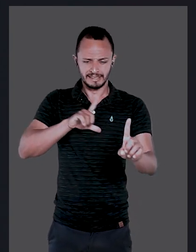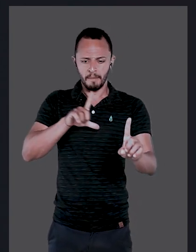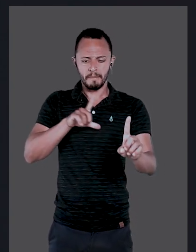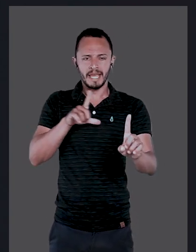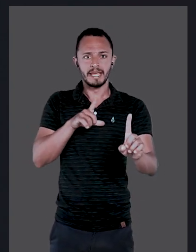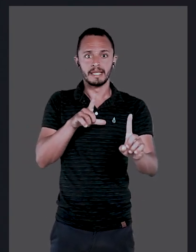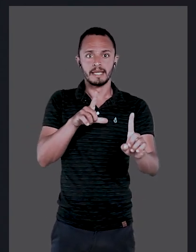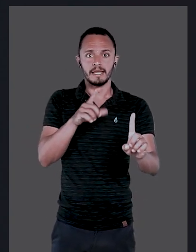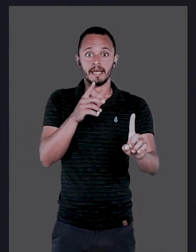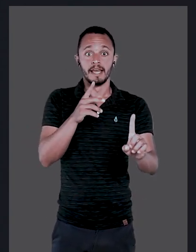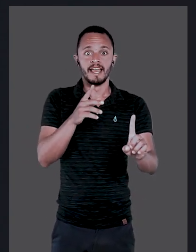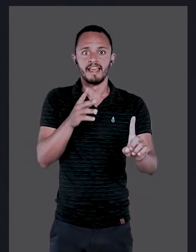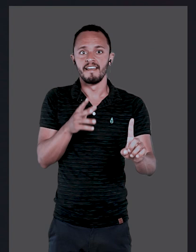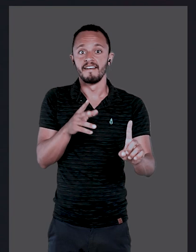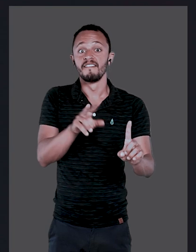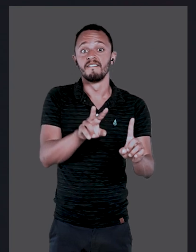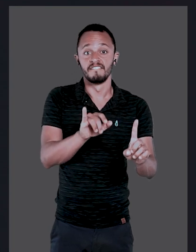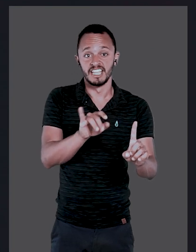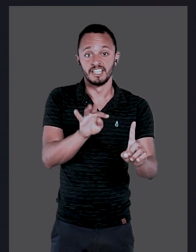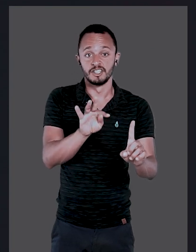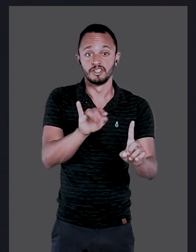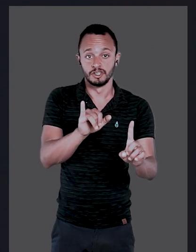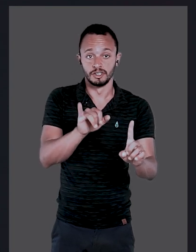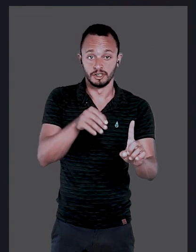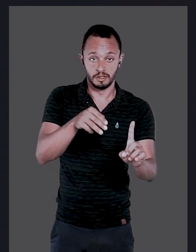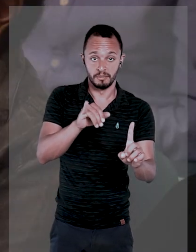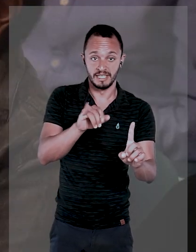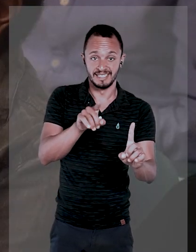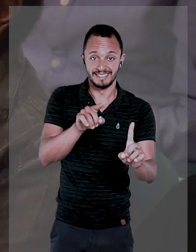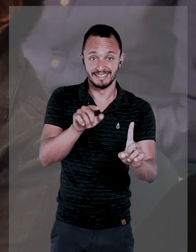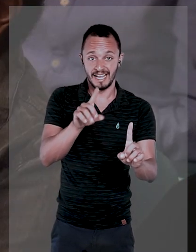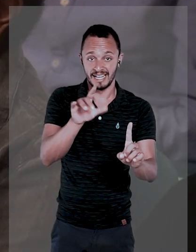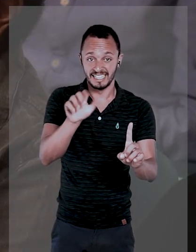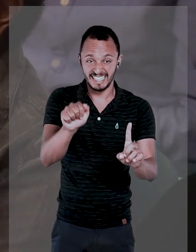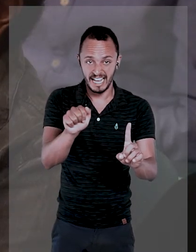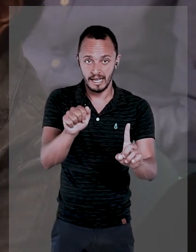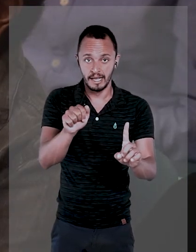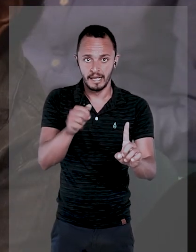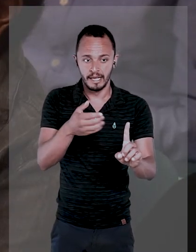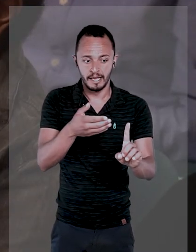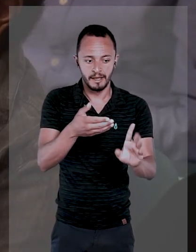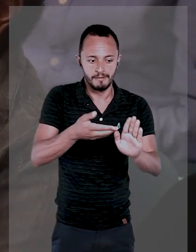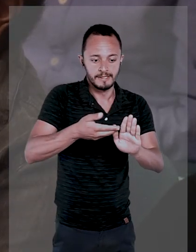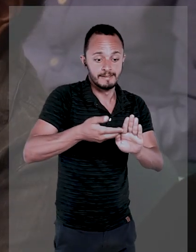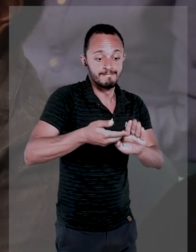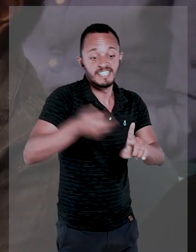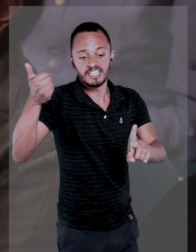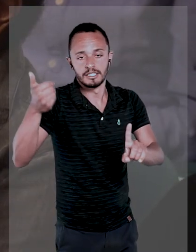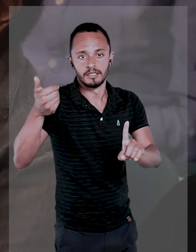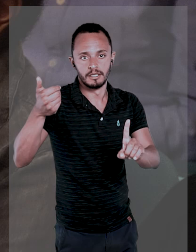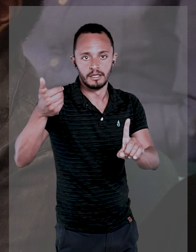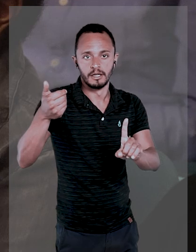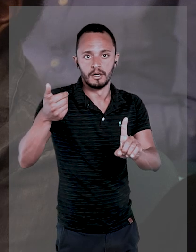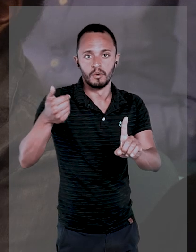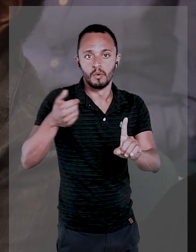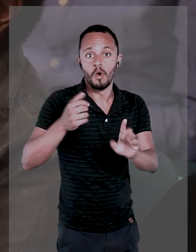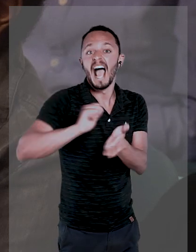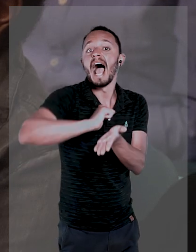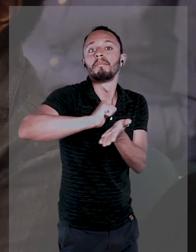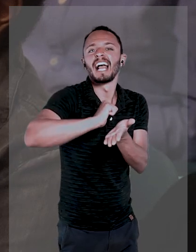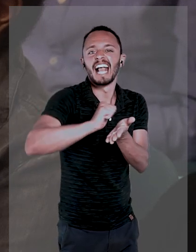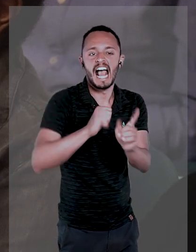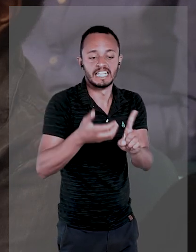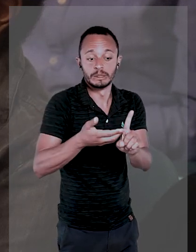de alguma forma vitimizada, não é? De alguma forma apagada. O Meio da Noite, isto é um spoiler.